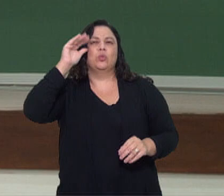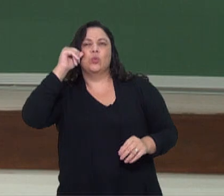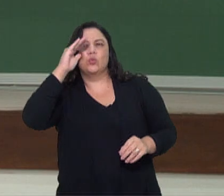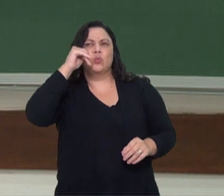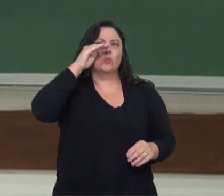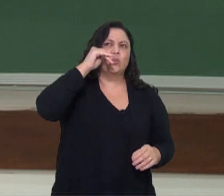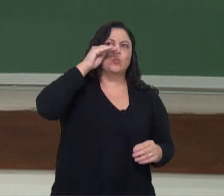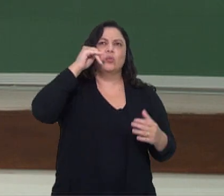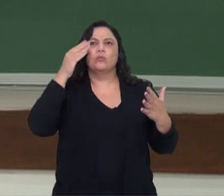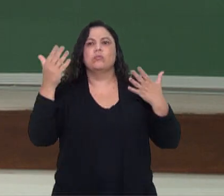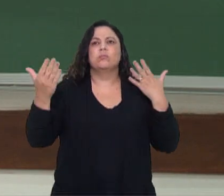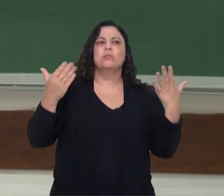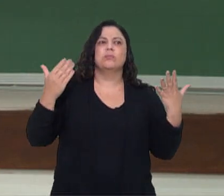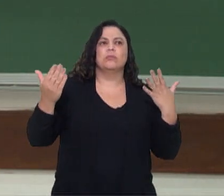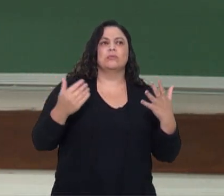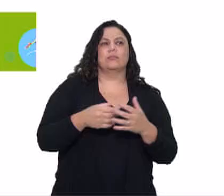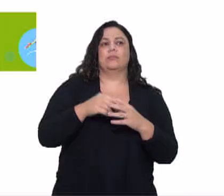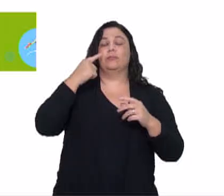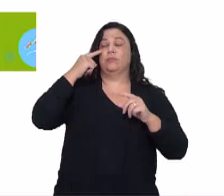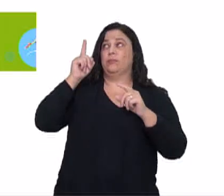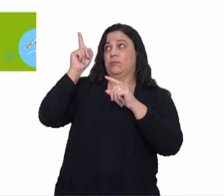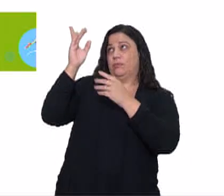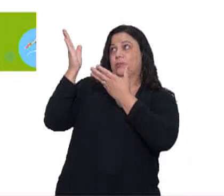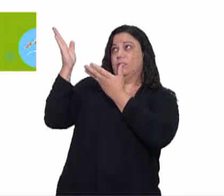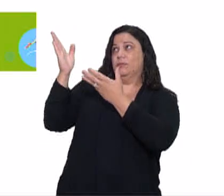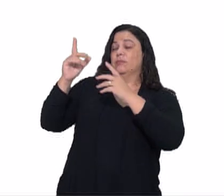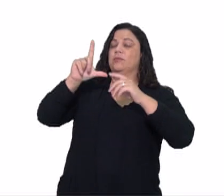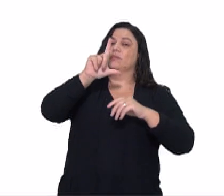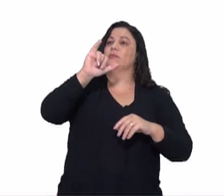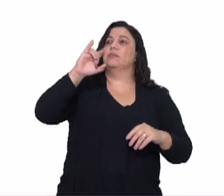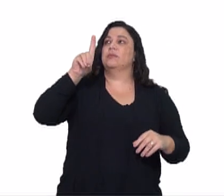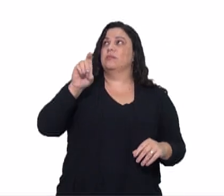o lead.